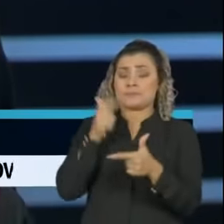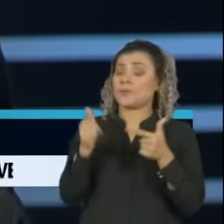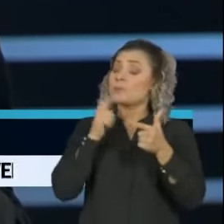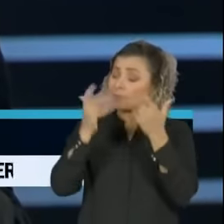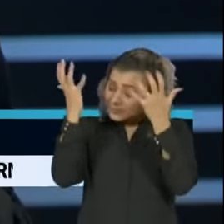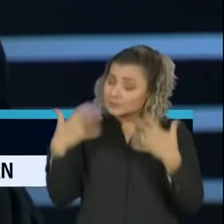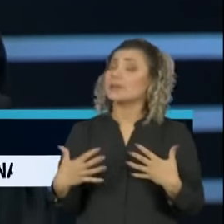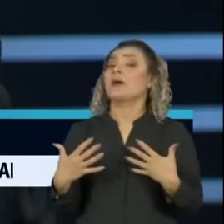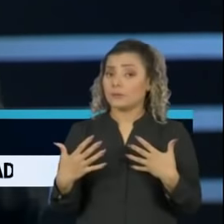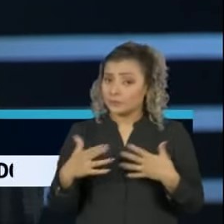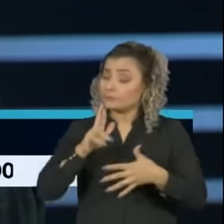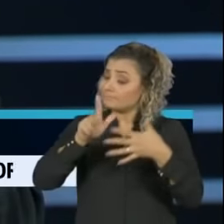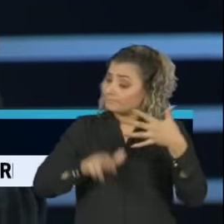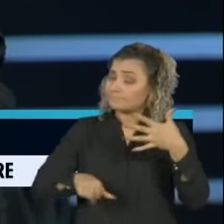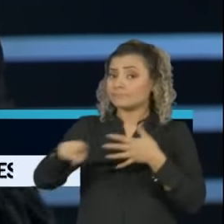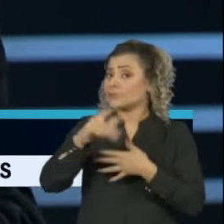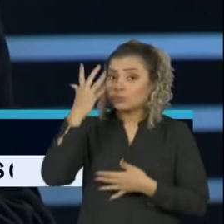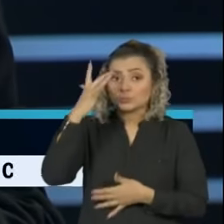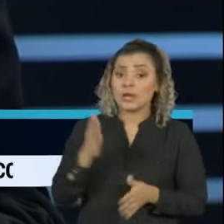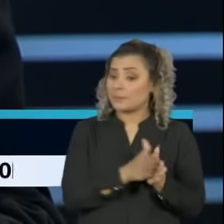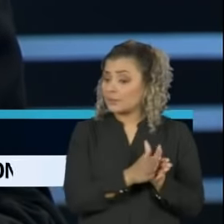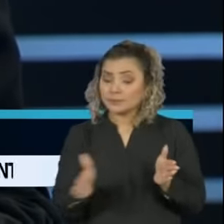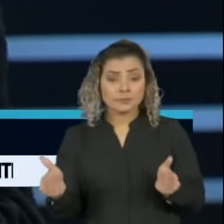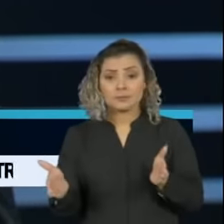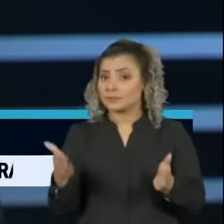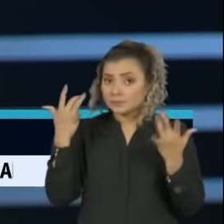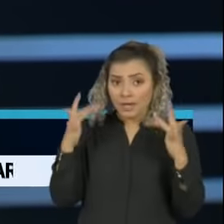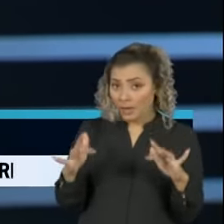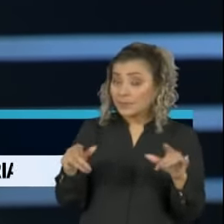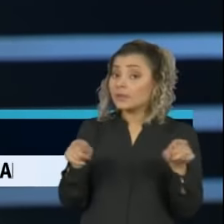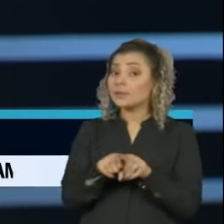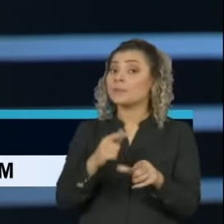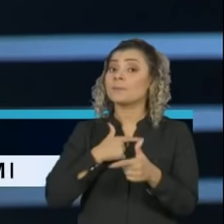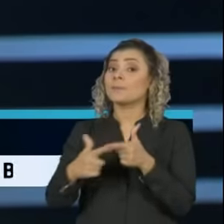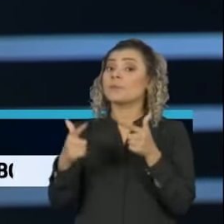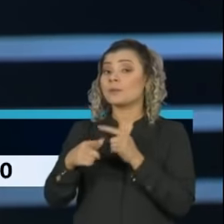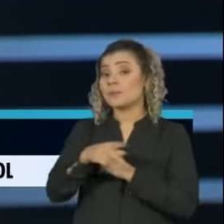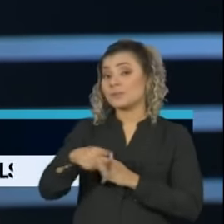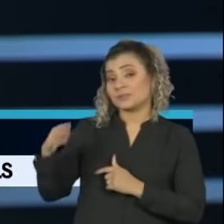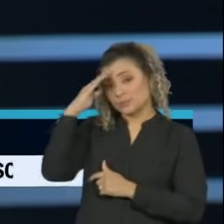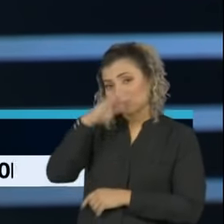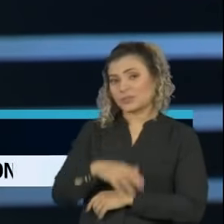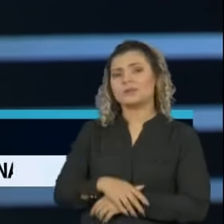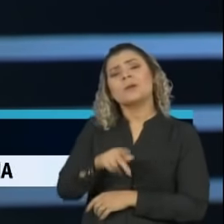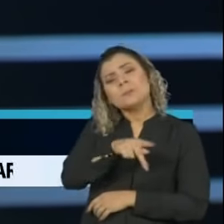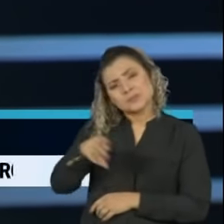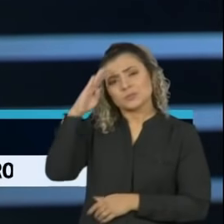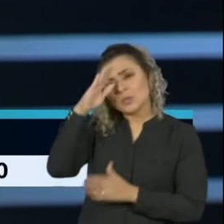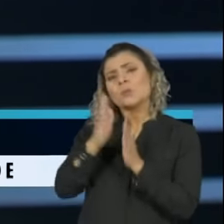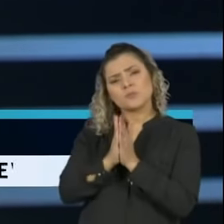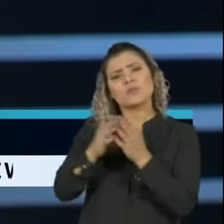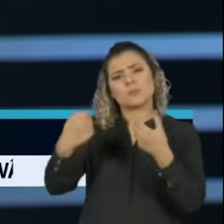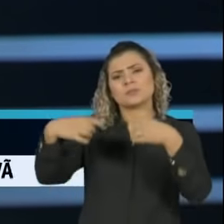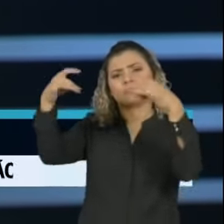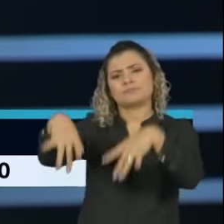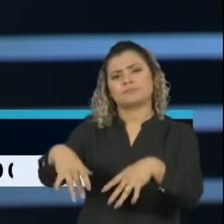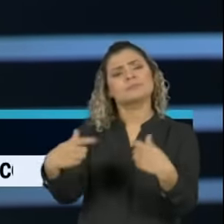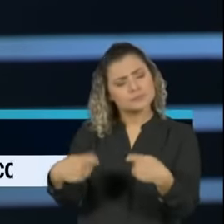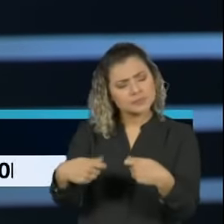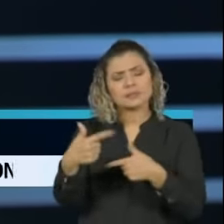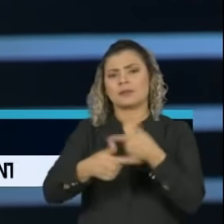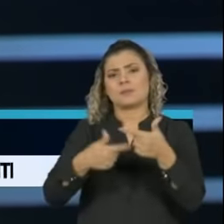extremamente delicada, que ninguém sabe até onde ir. E outra coisa é o problema do Bolsonaro. Eu acho que o Bolsonaro deveria renunciar, porque agora não